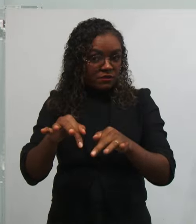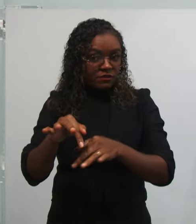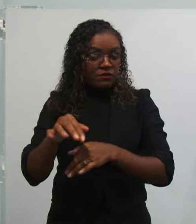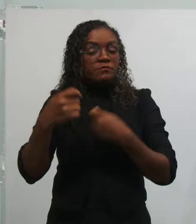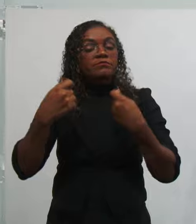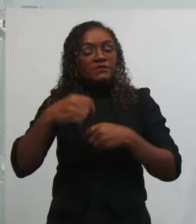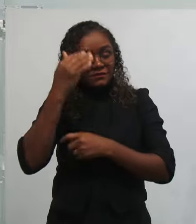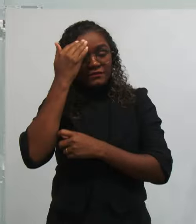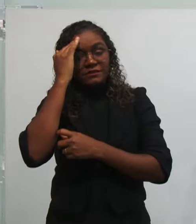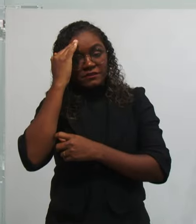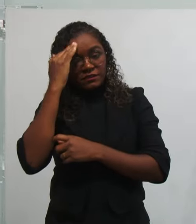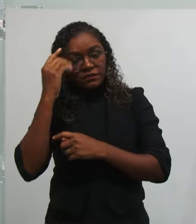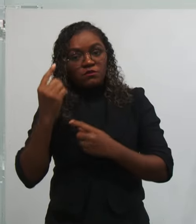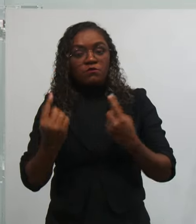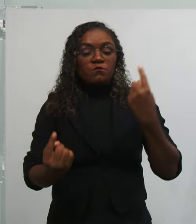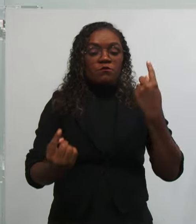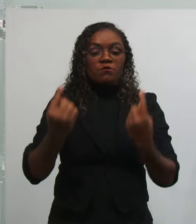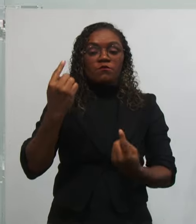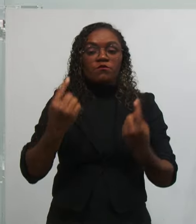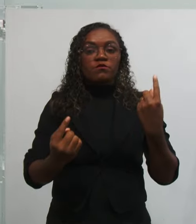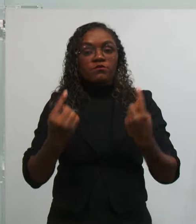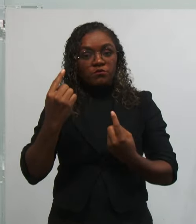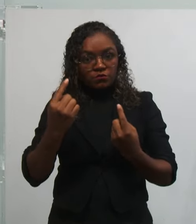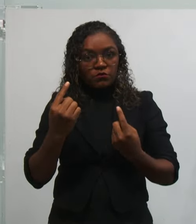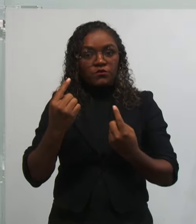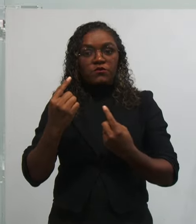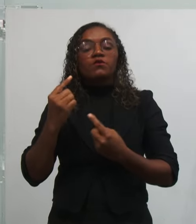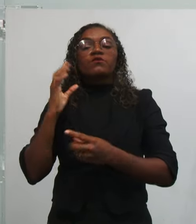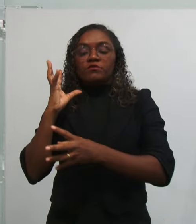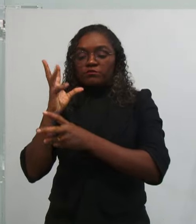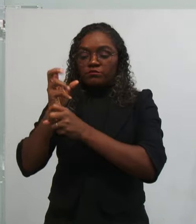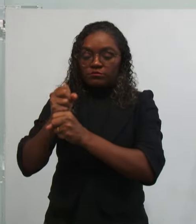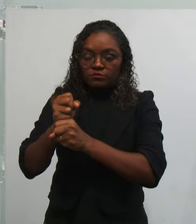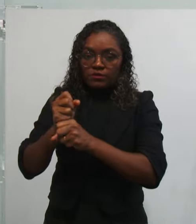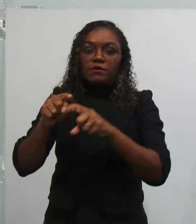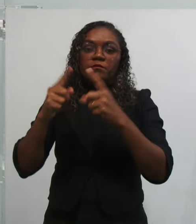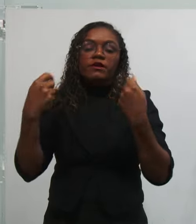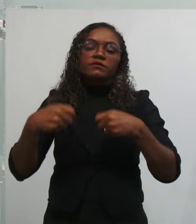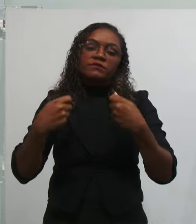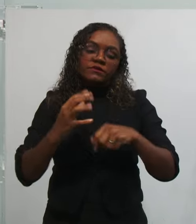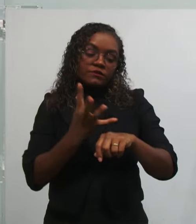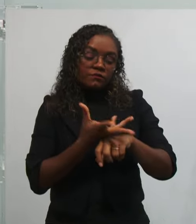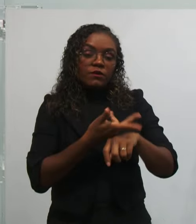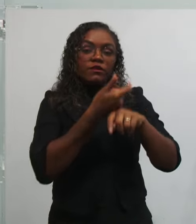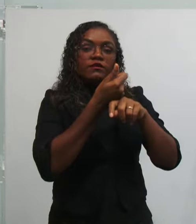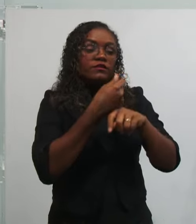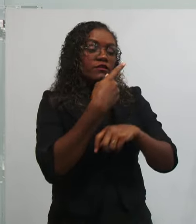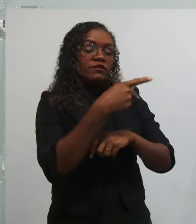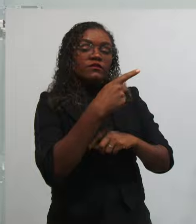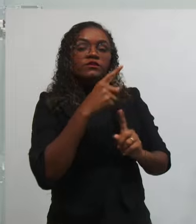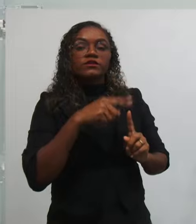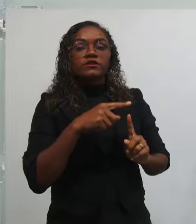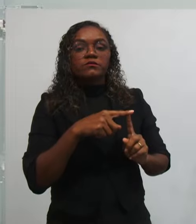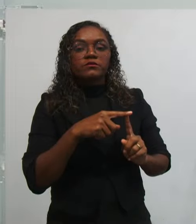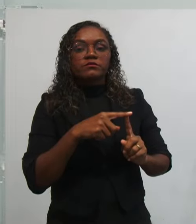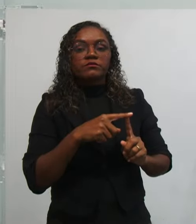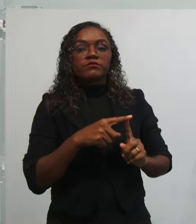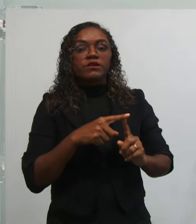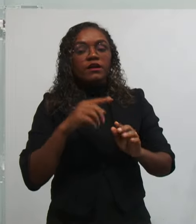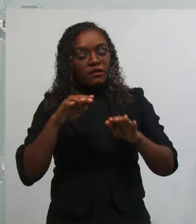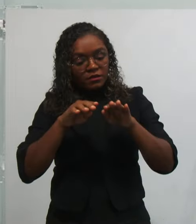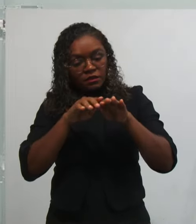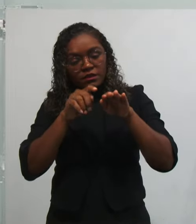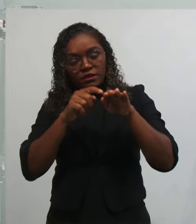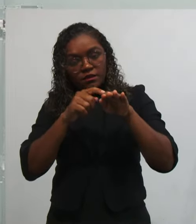quantitativo Ninguém está falando que não tem que ter mas tem que ter também um aspecto qualitativo e há uma prevalência do